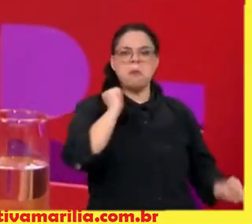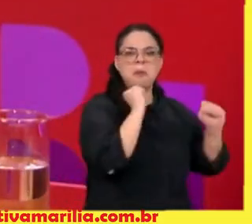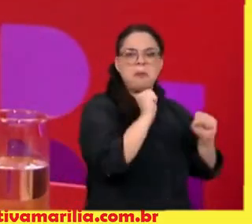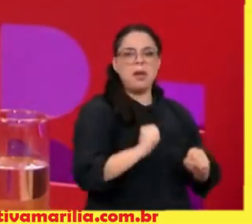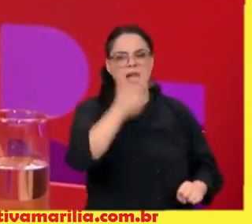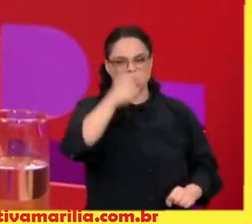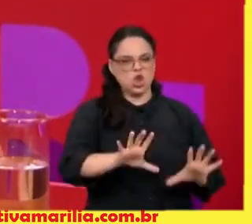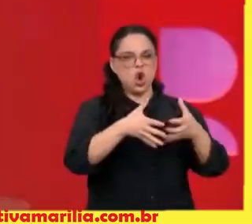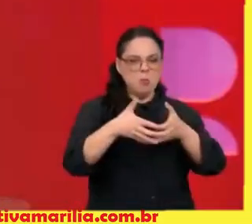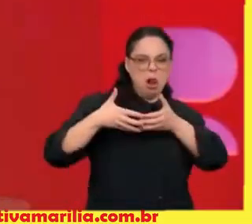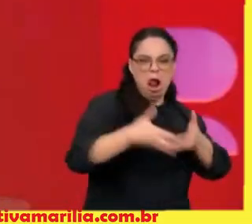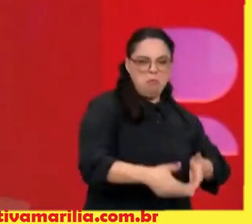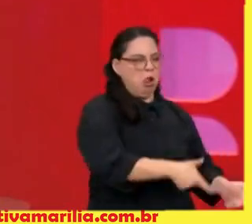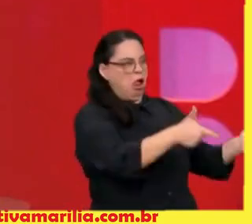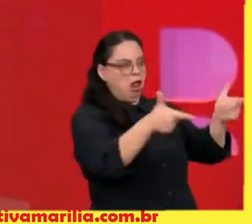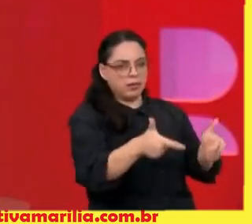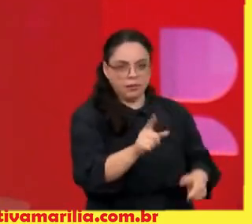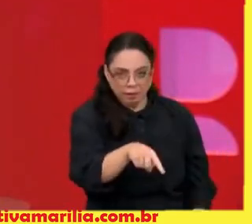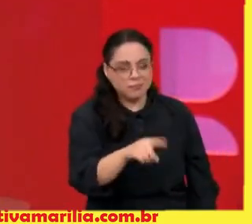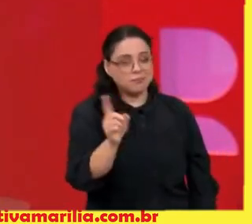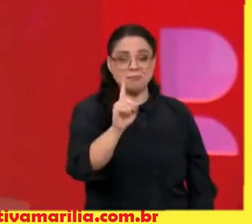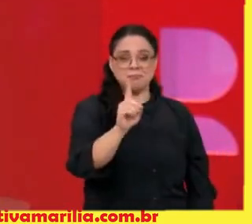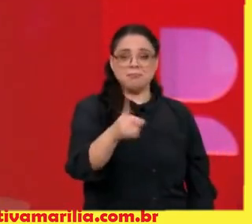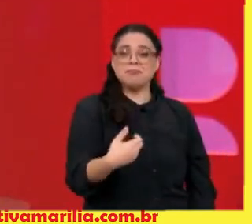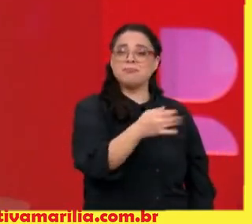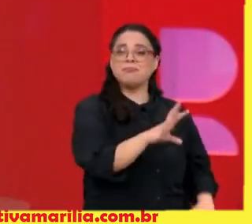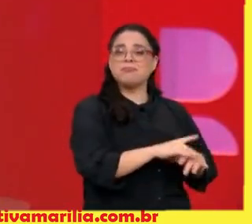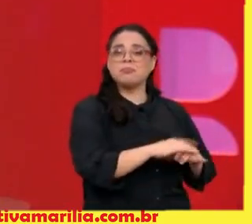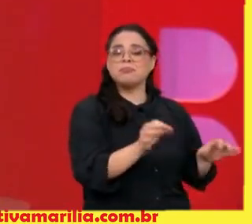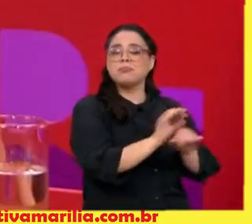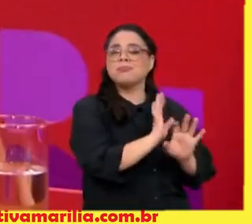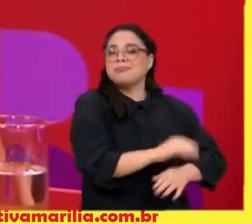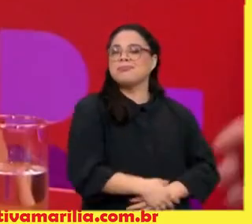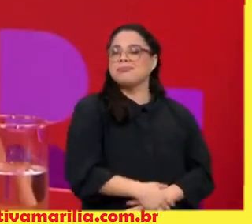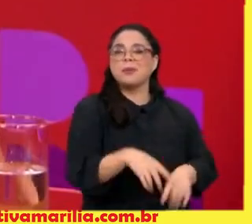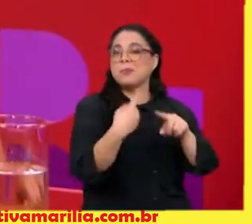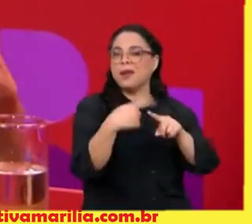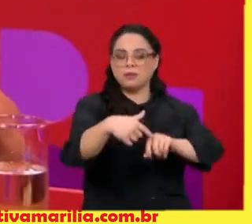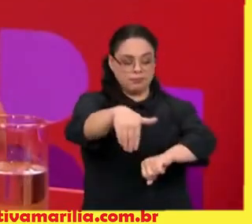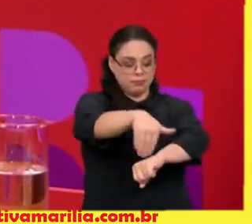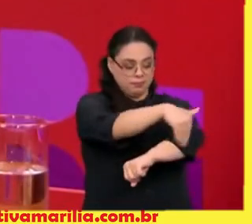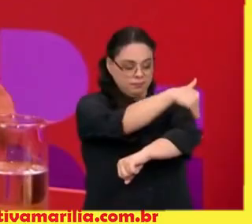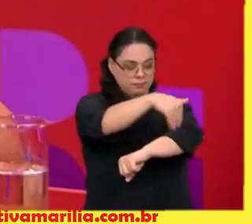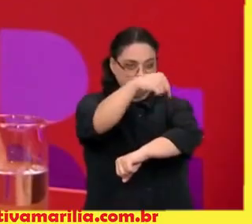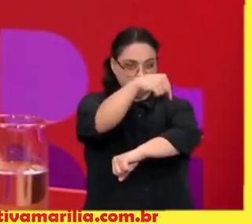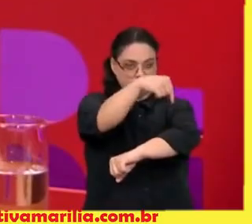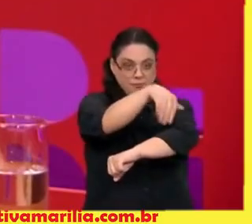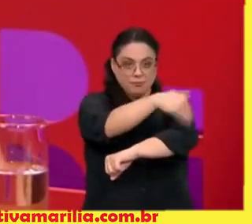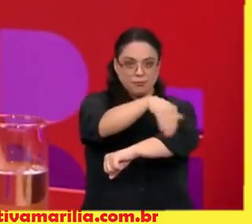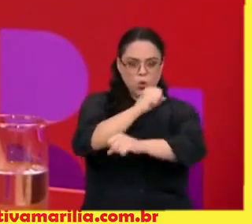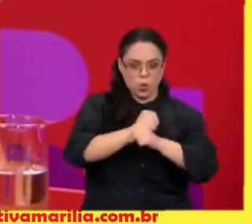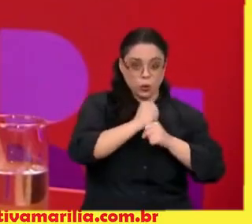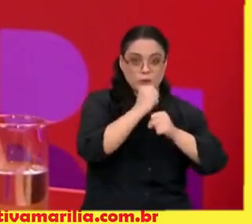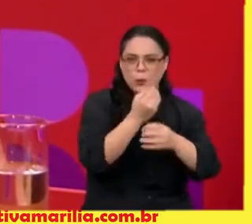índio. Isso nessa ideia de abrir estradas, fazer... De abrir estradas, Brasil grande, principalmente abrir estradas, então tinha que deslocar eles de lugares